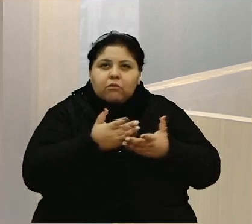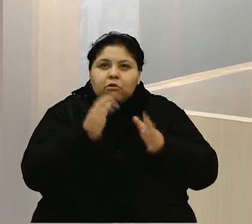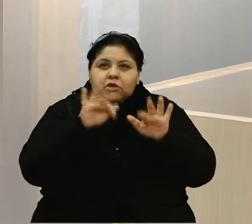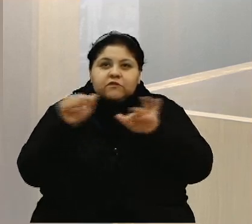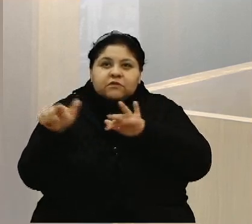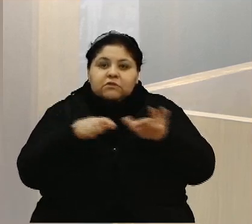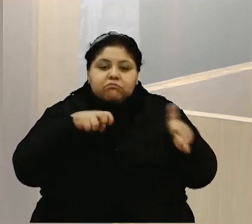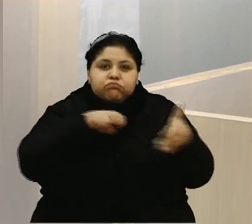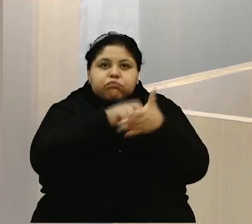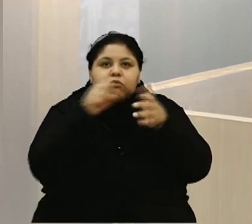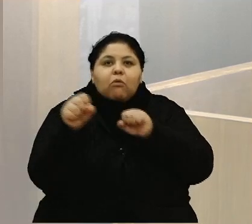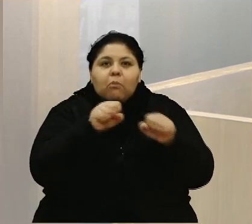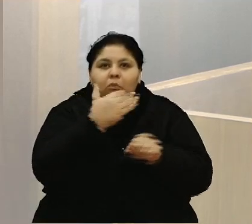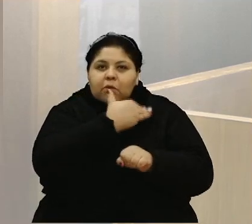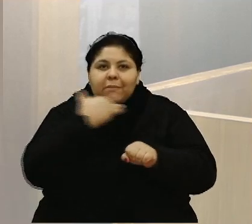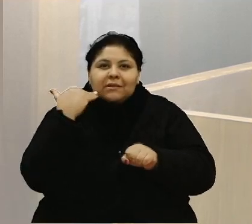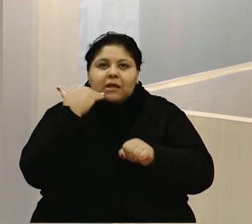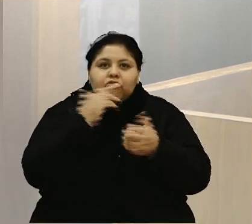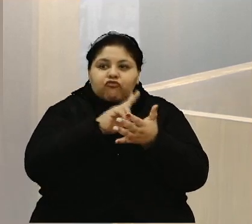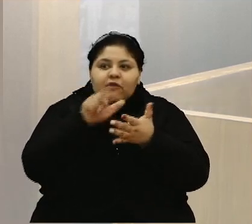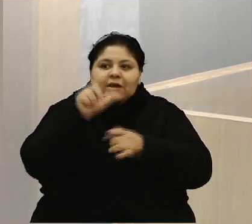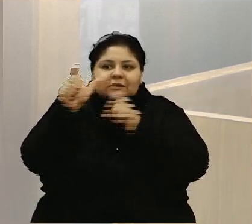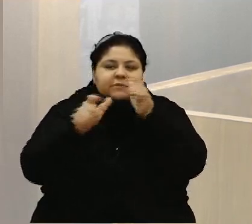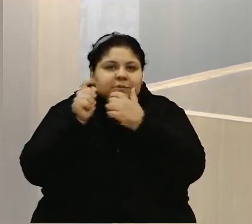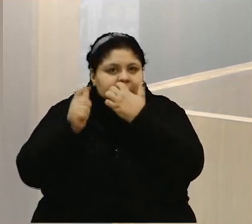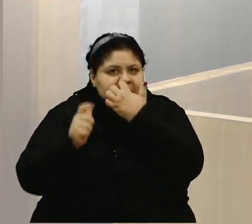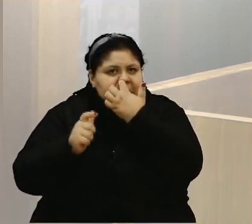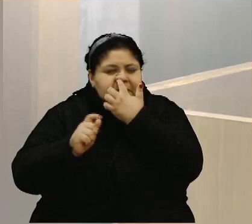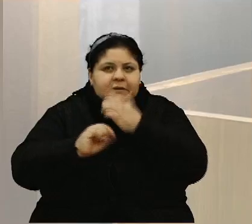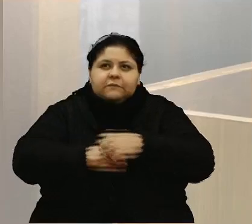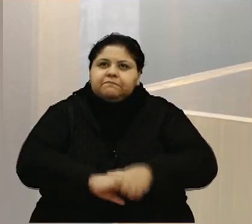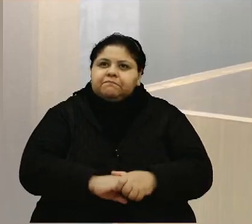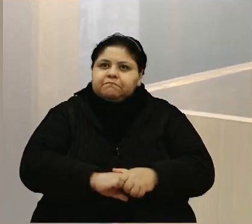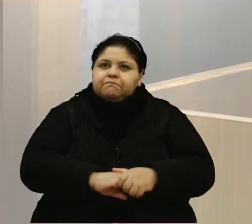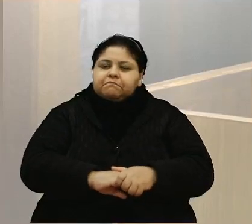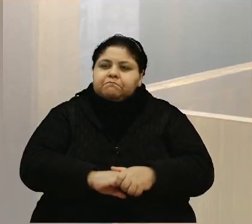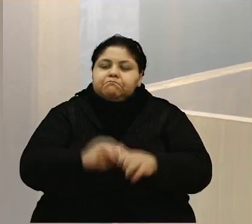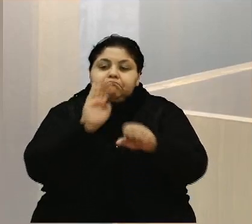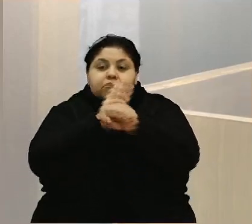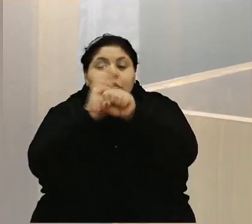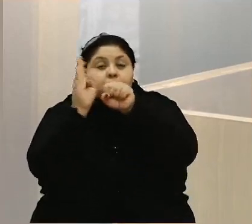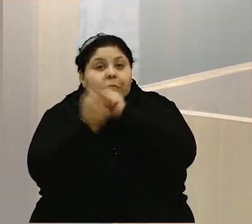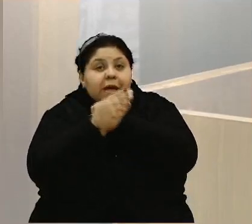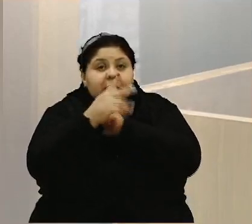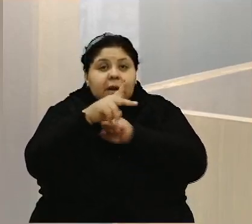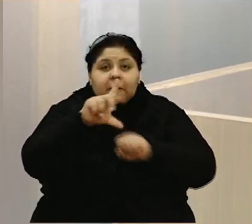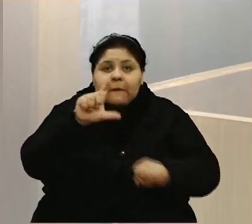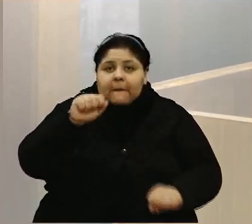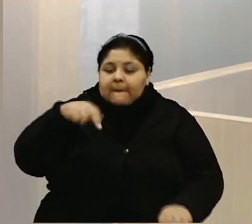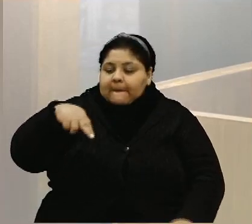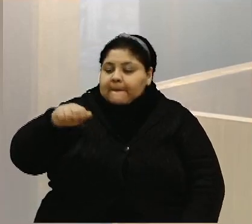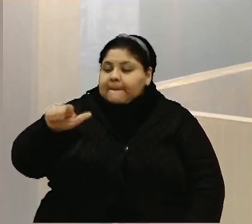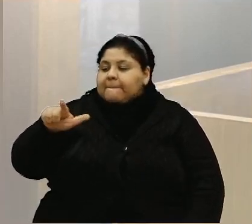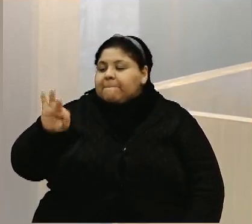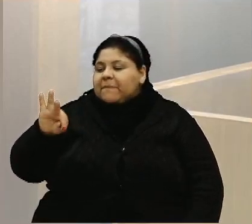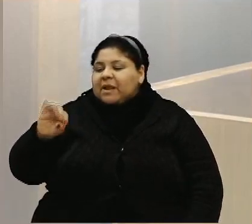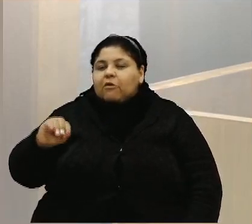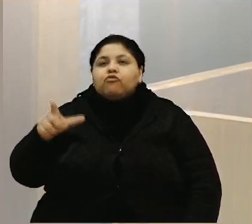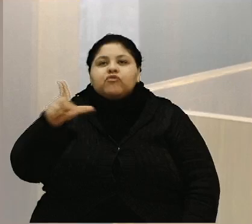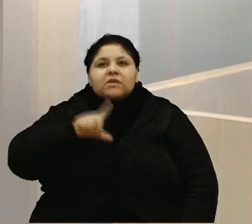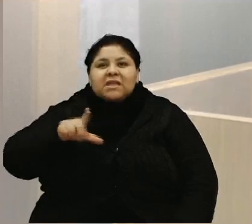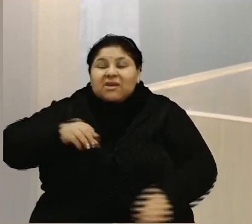acidente que podia ter matado várias pessoas. Então, lá no Planalto, há um descaso,